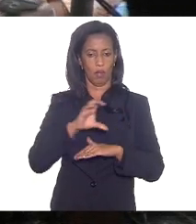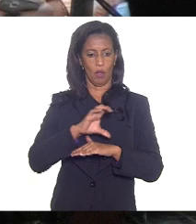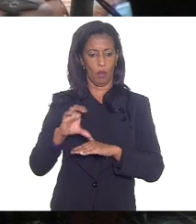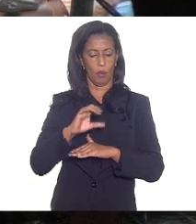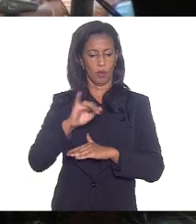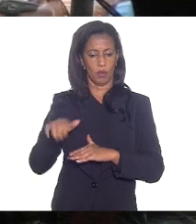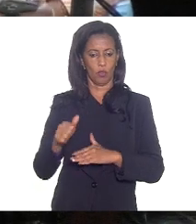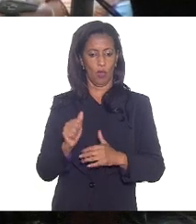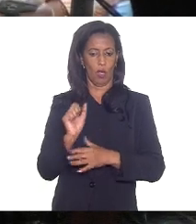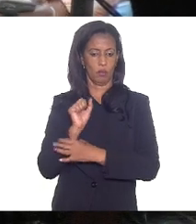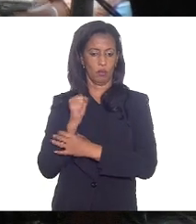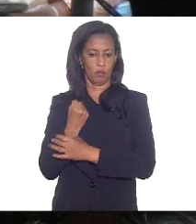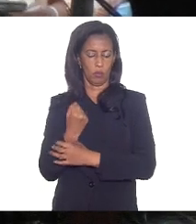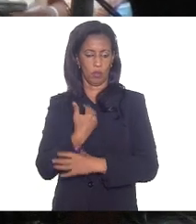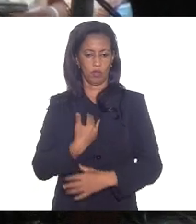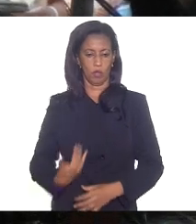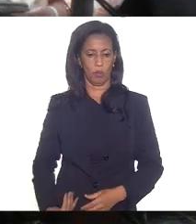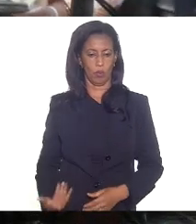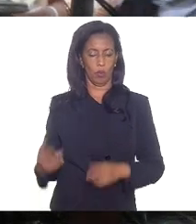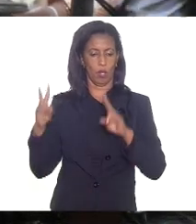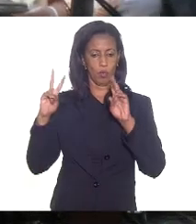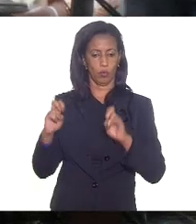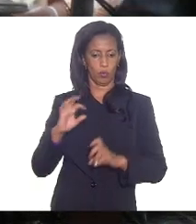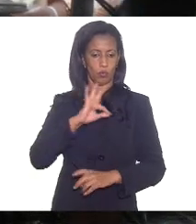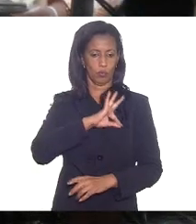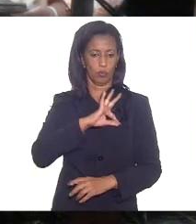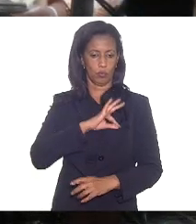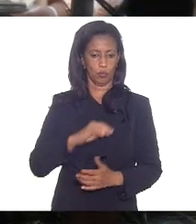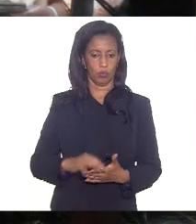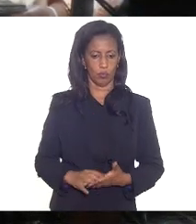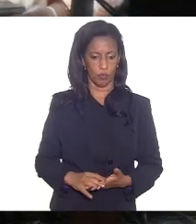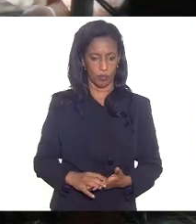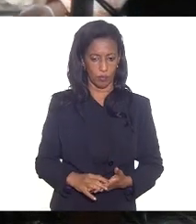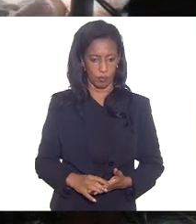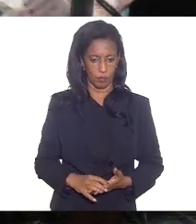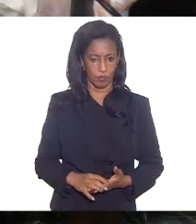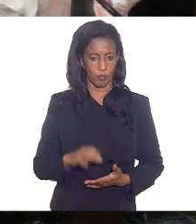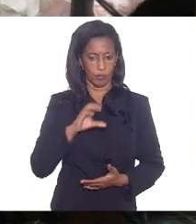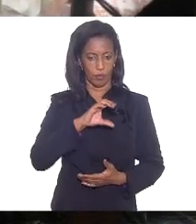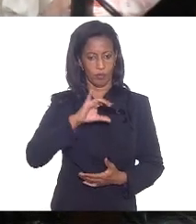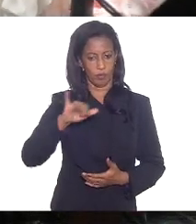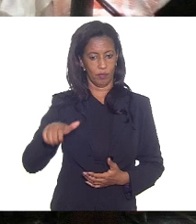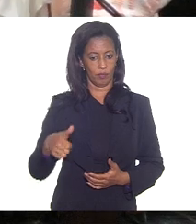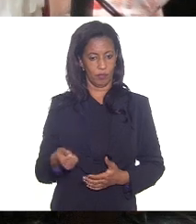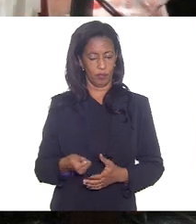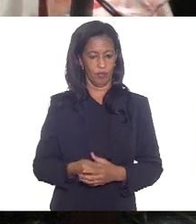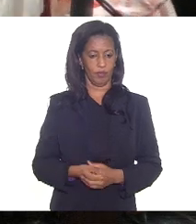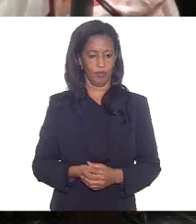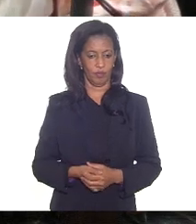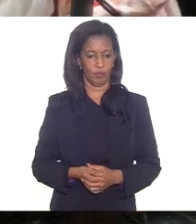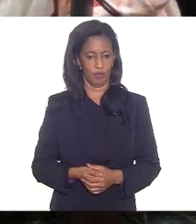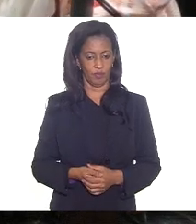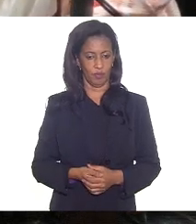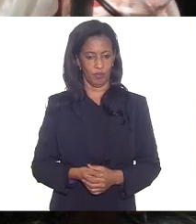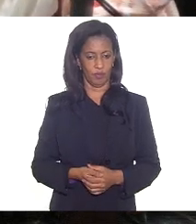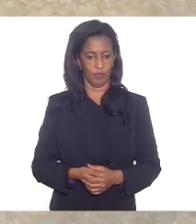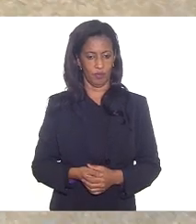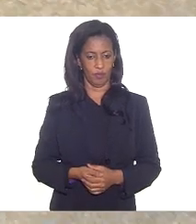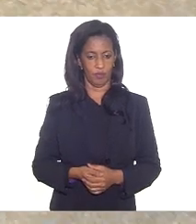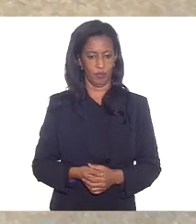assunto de polícia, favorável com a emenda da CCJ. É justamente por causa Vossa Excelência está pedindo pela ordem.